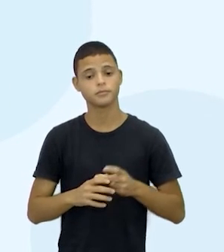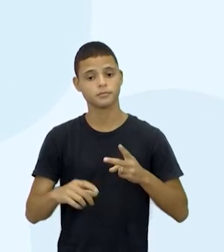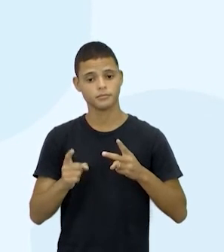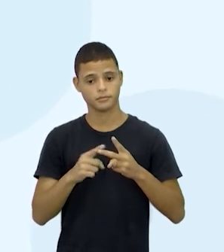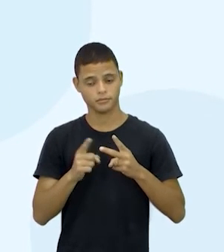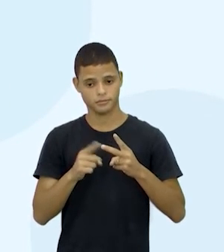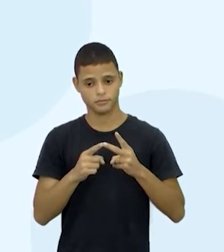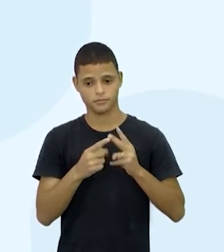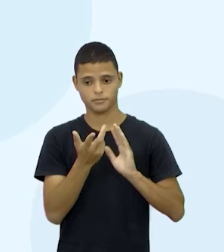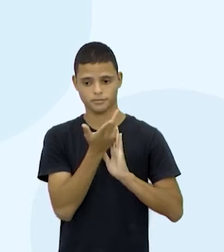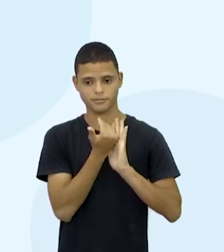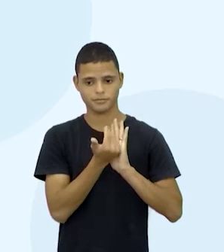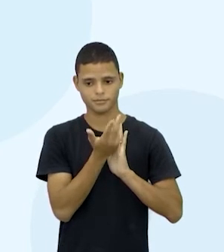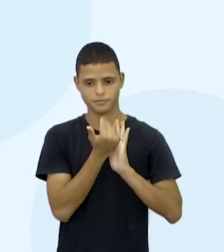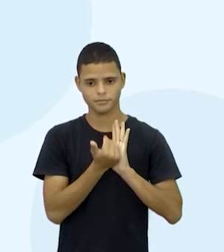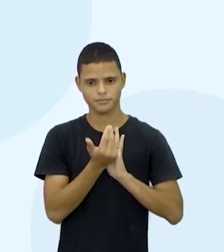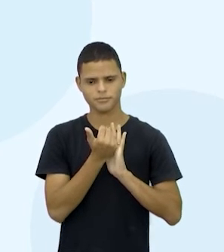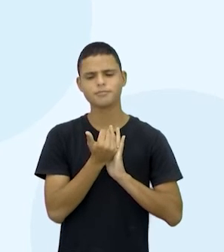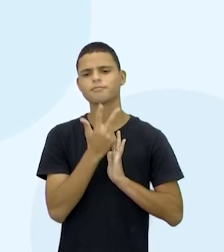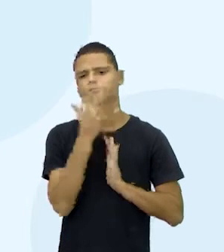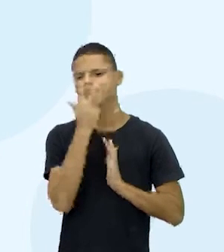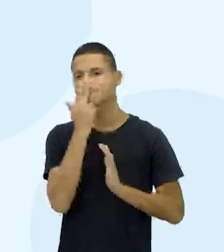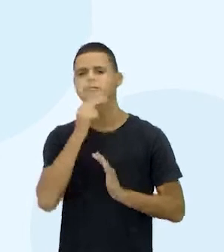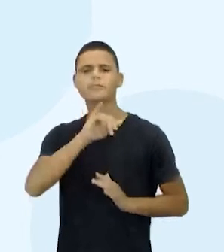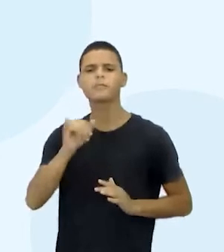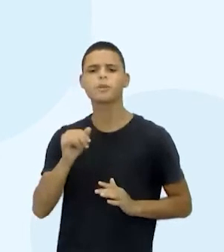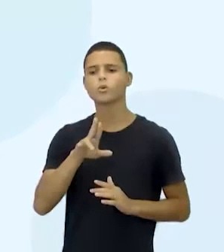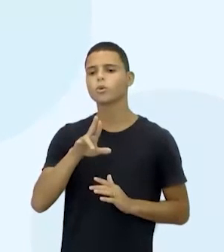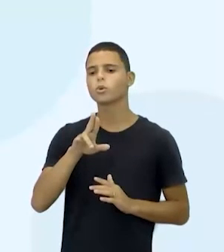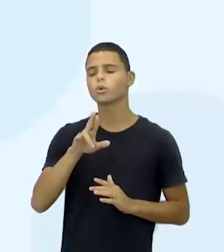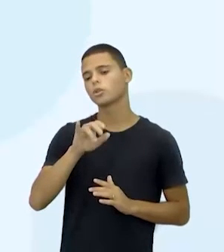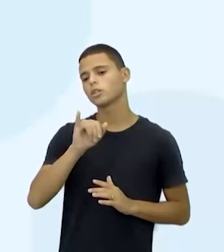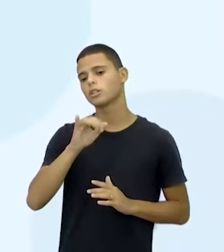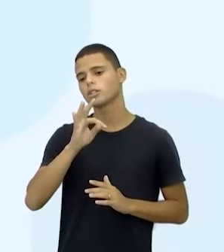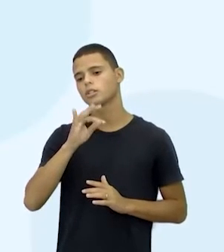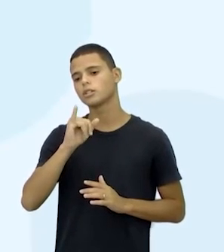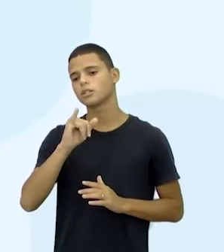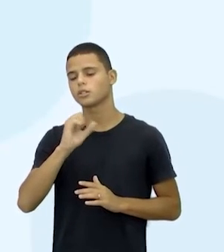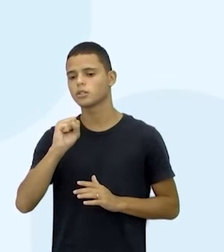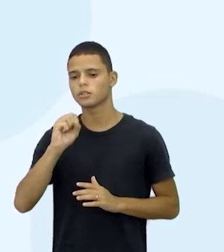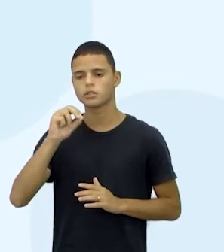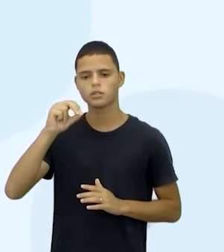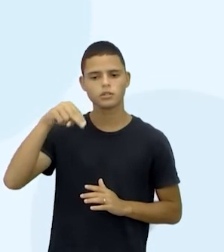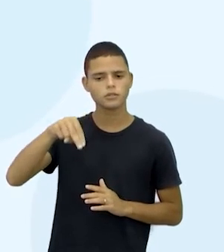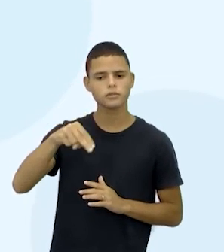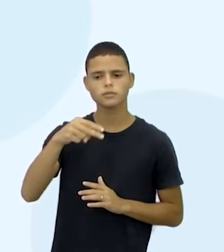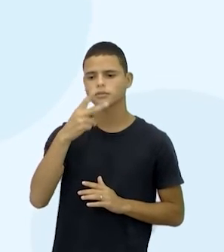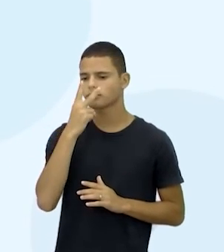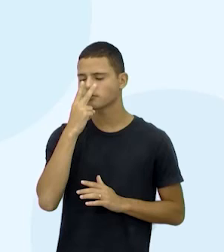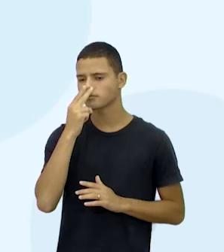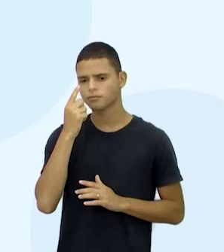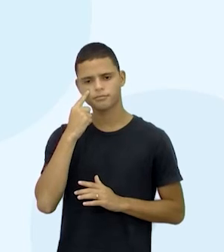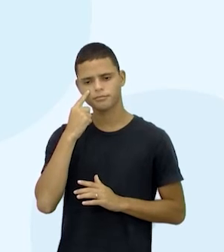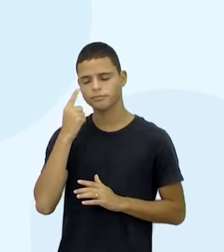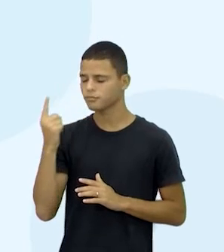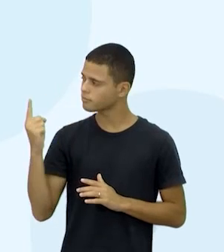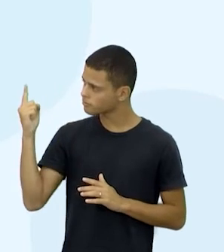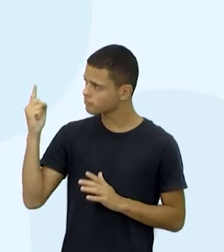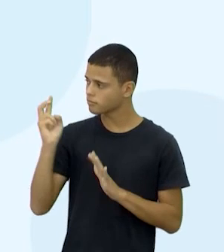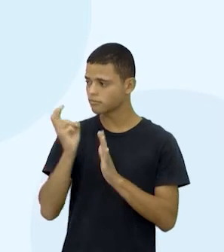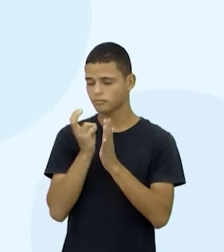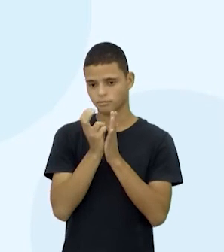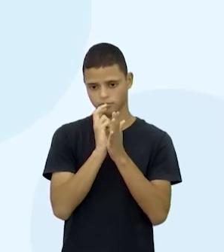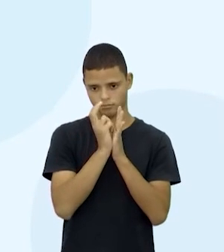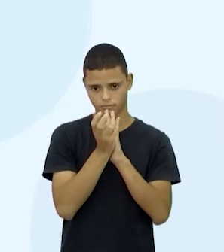difícil. Não parece jiu-jitsu? É verdade, parece jiu-jitsu. É porque são indígenas, né? São indígenas, é uma